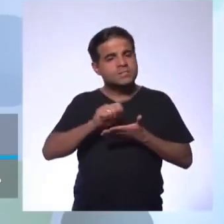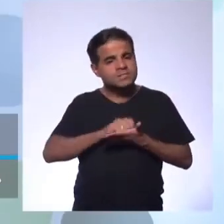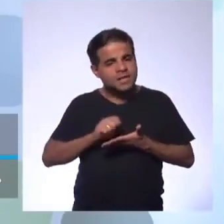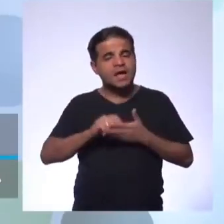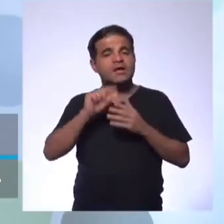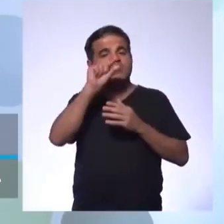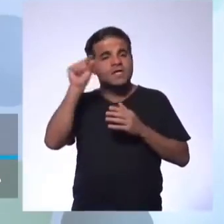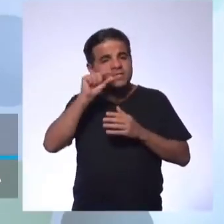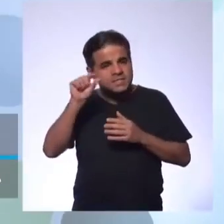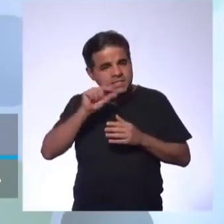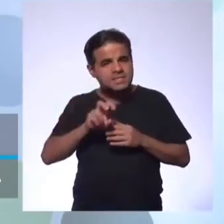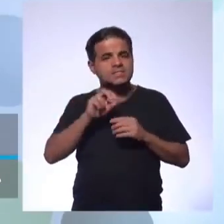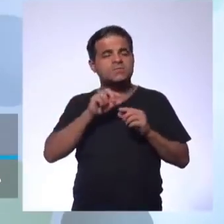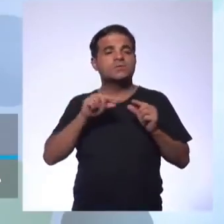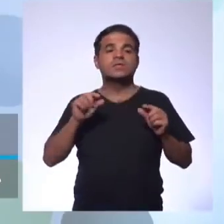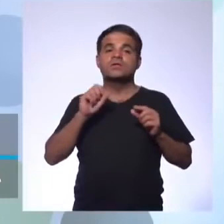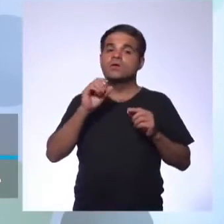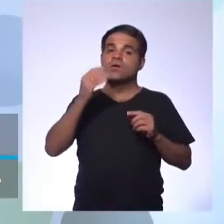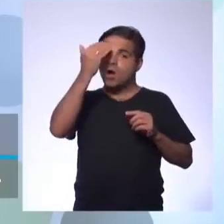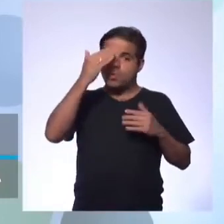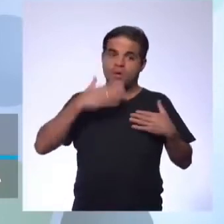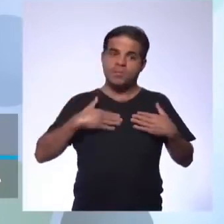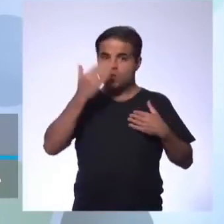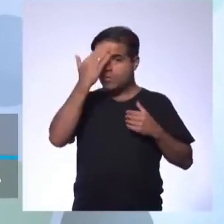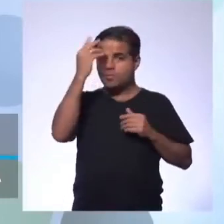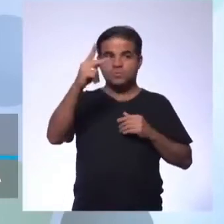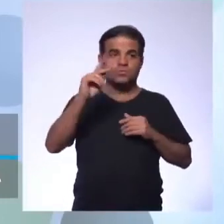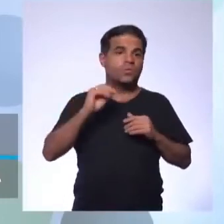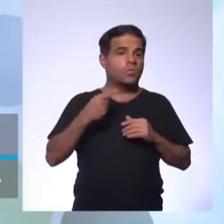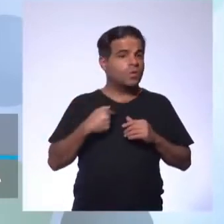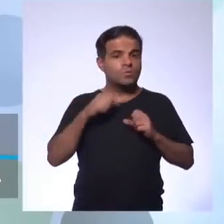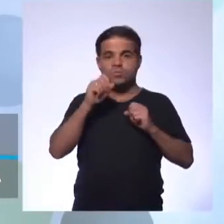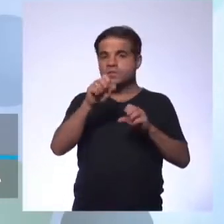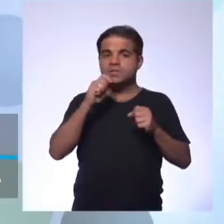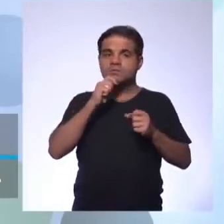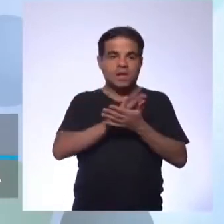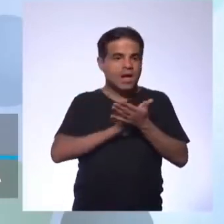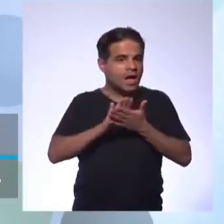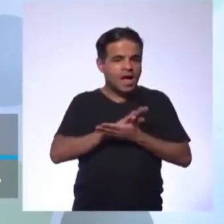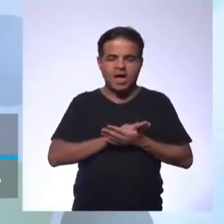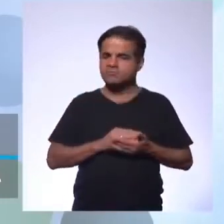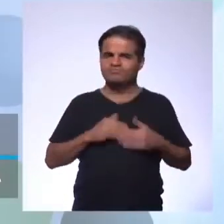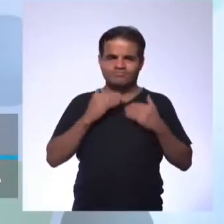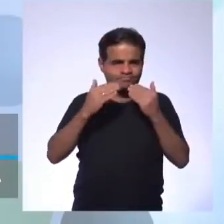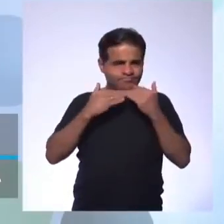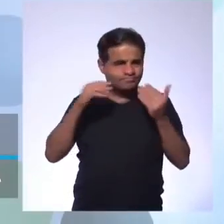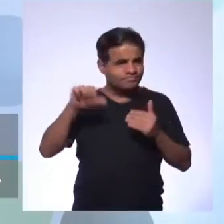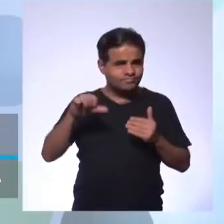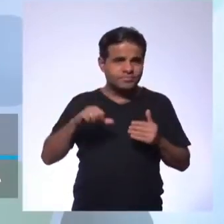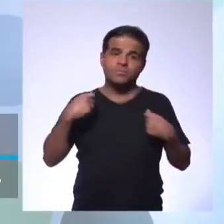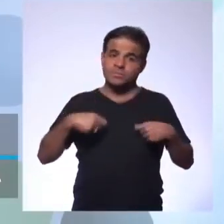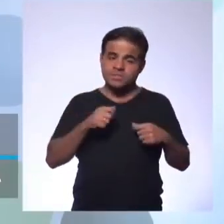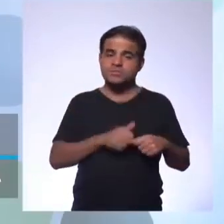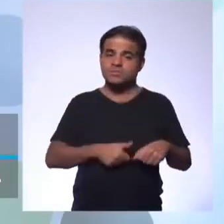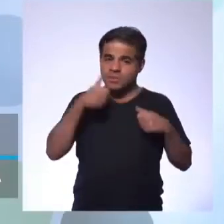5 linhas. Aí a culpa vai ser sua ou vai ser minha. Ou eu não ensinei nada, a aula não valeu a pena, e aí eu tenho que melhorar a minha aula, ou a culpa é